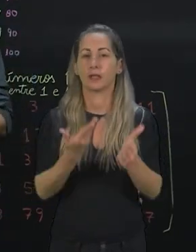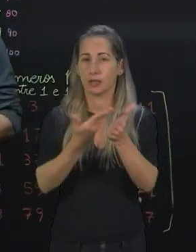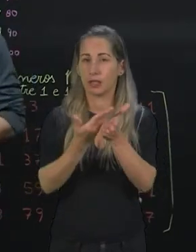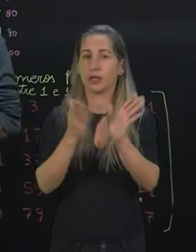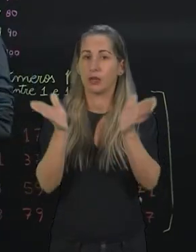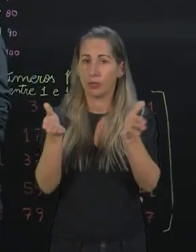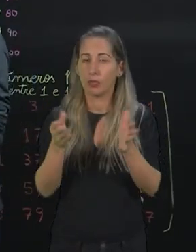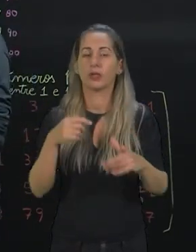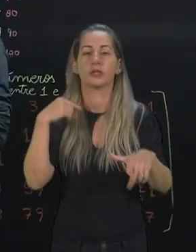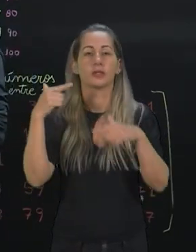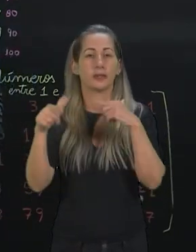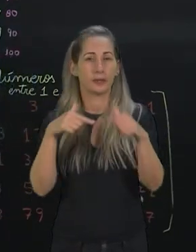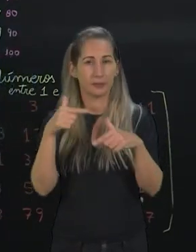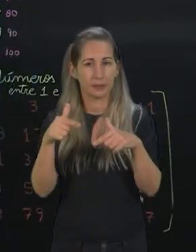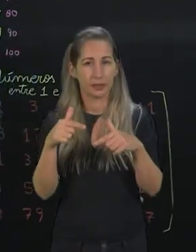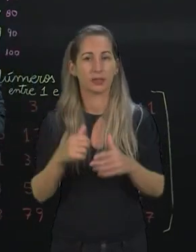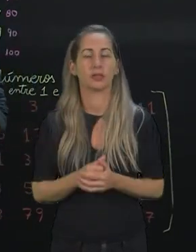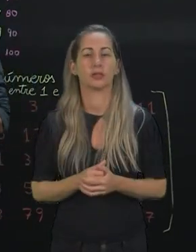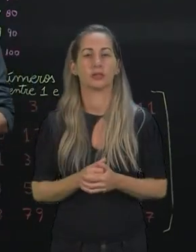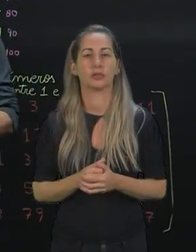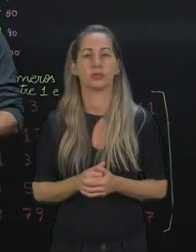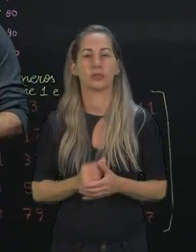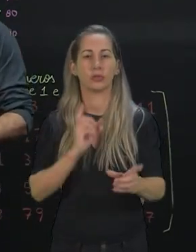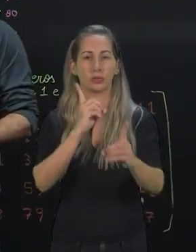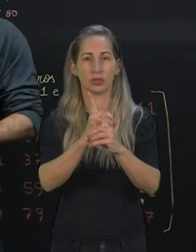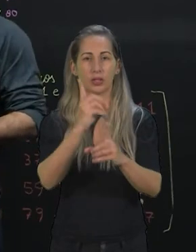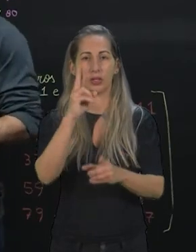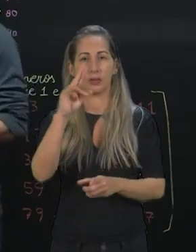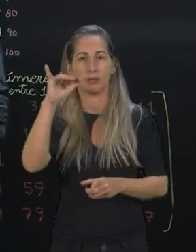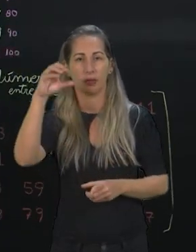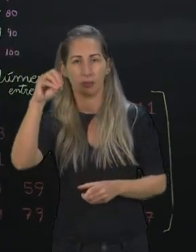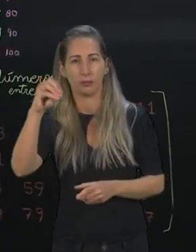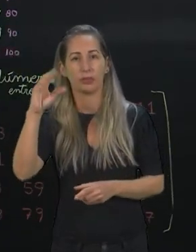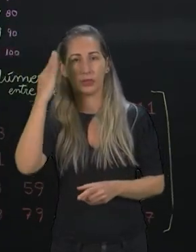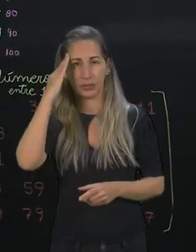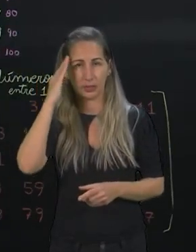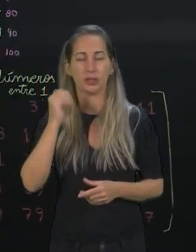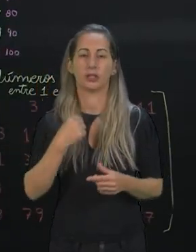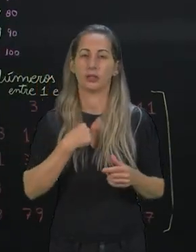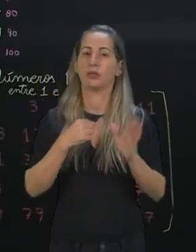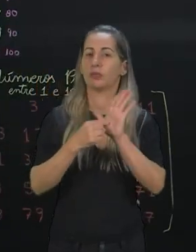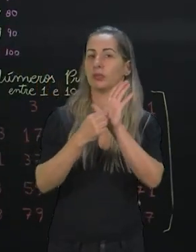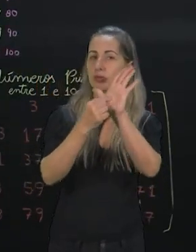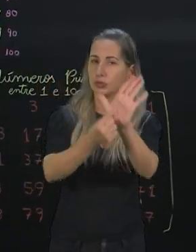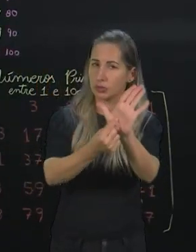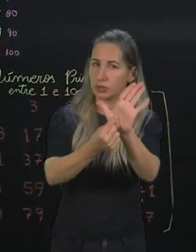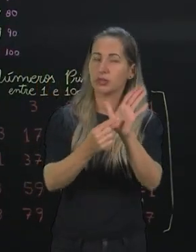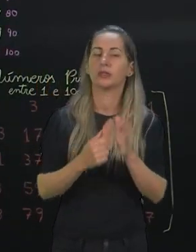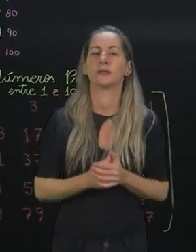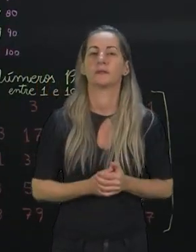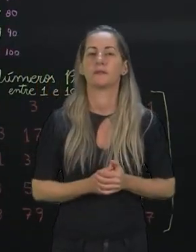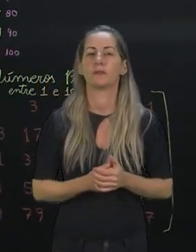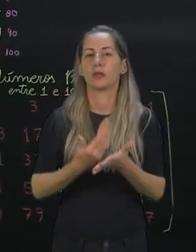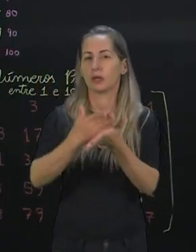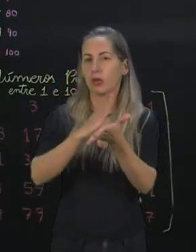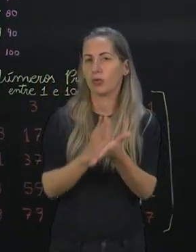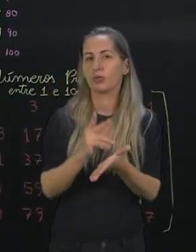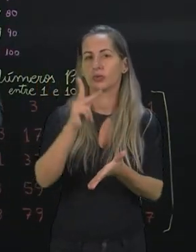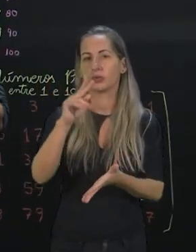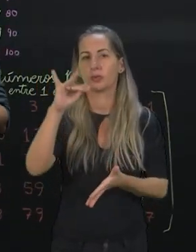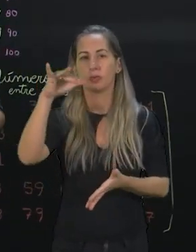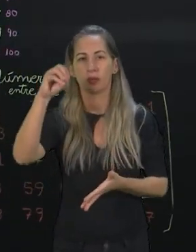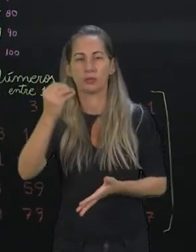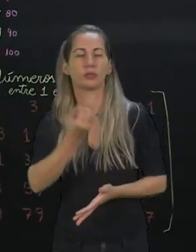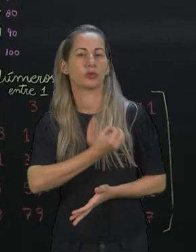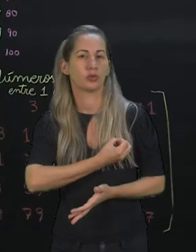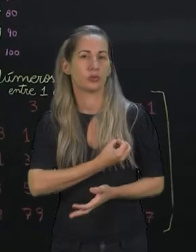nós trabalhamos aqui a definição de números primos, onde eu te mostrei alguns números primos, né,